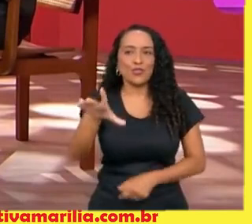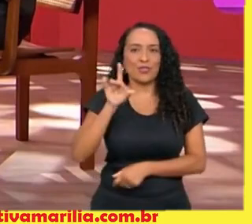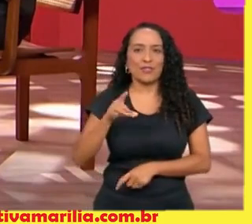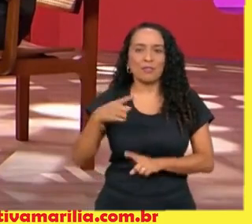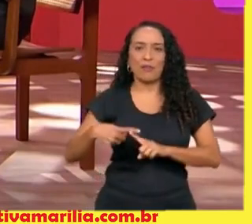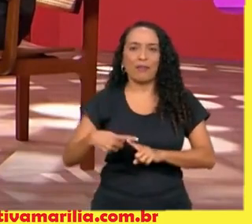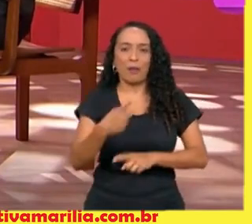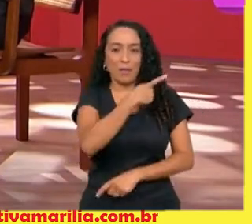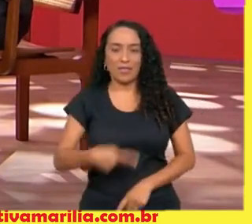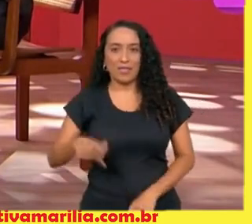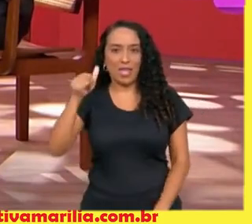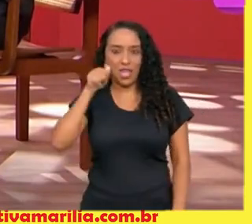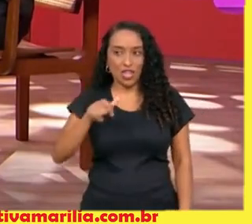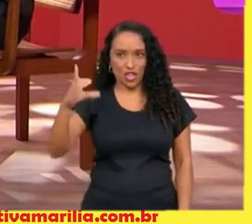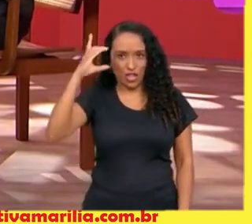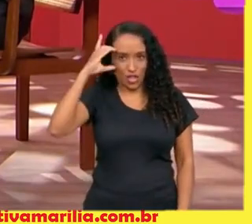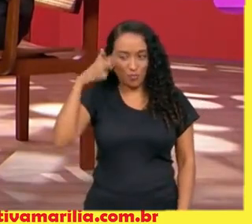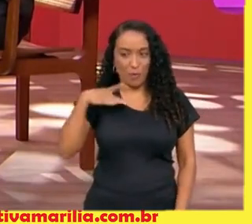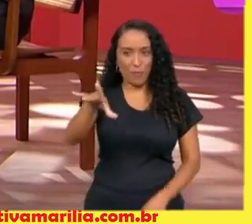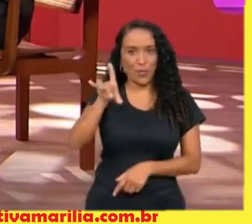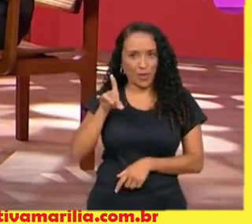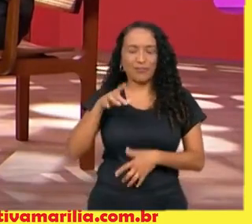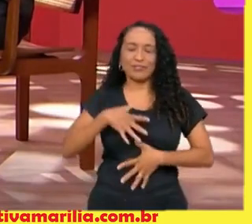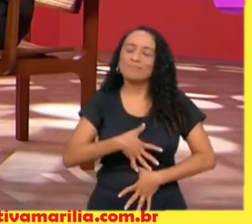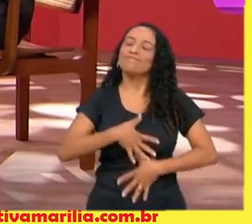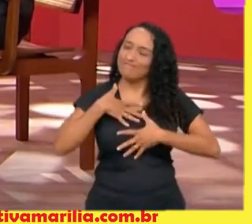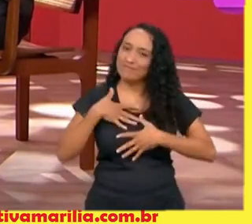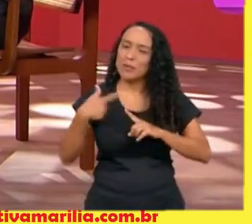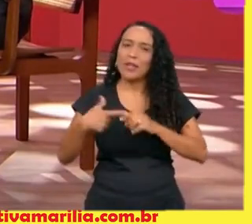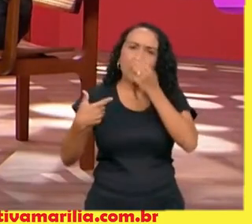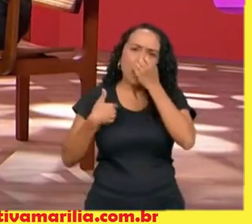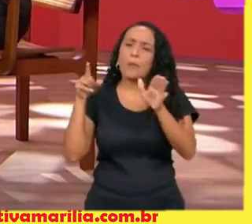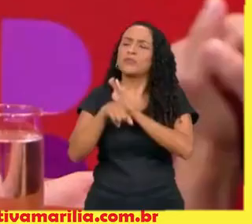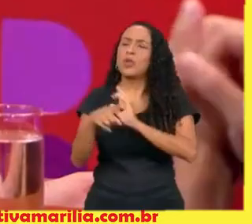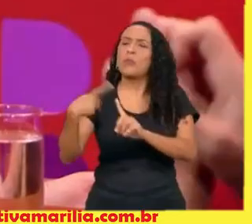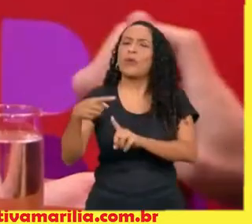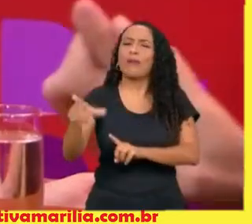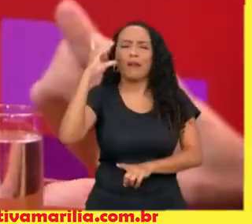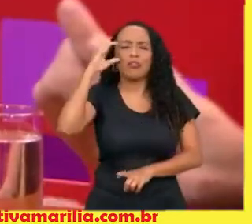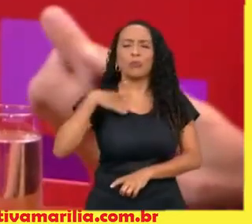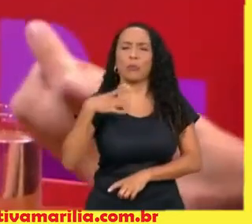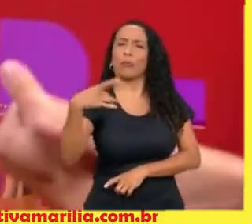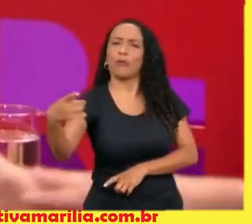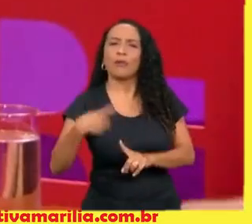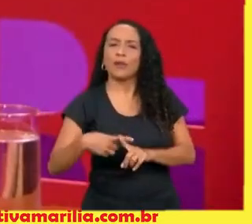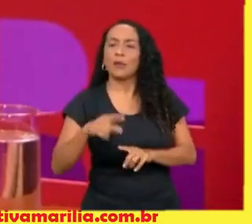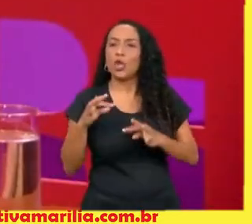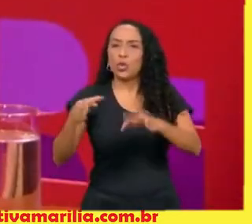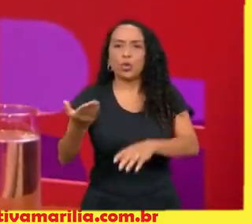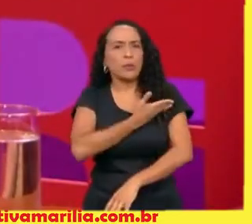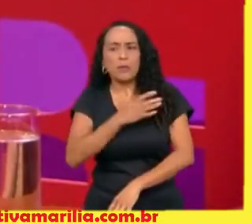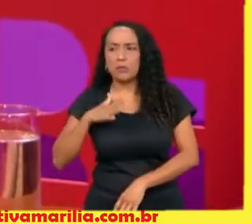ter me indicado. Depois eu deduzo, porque ela disse que... Eu perguntei por que ela me indicou. Porque todos os meus colegas